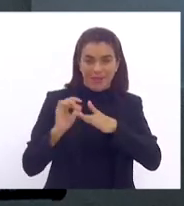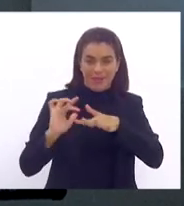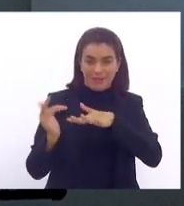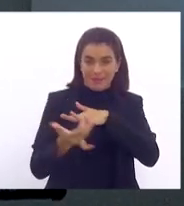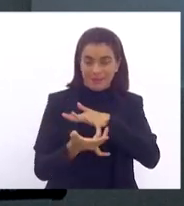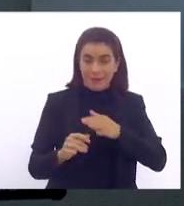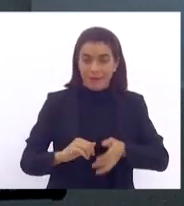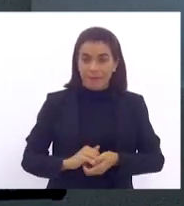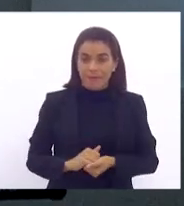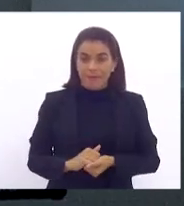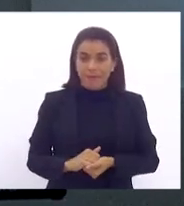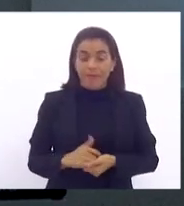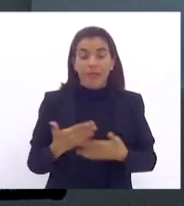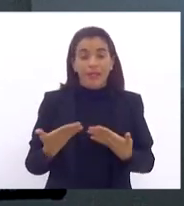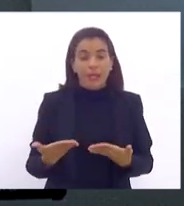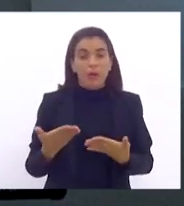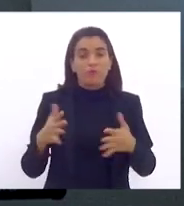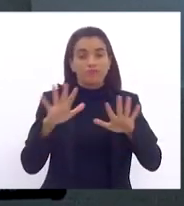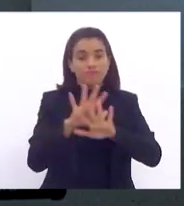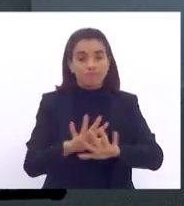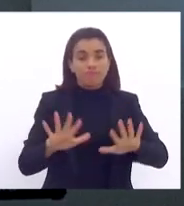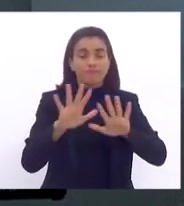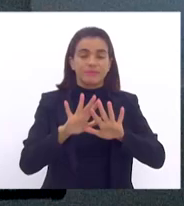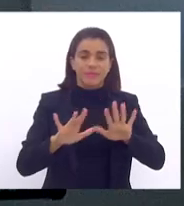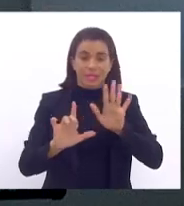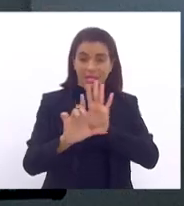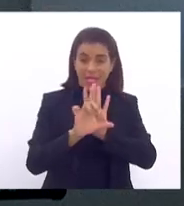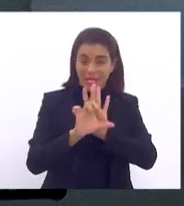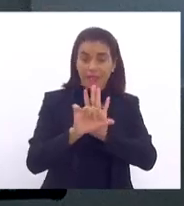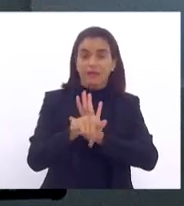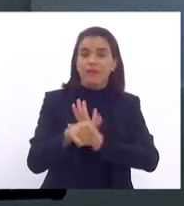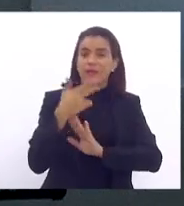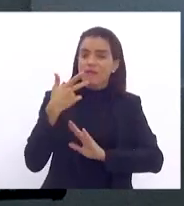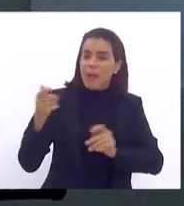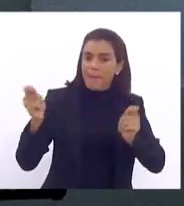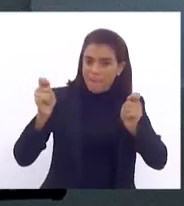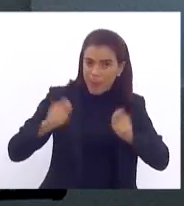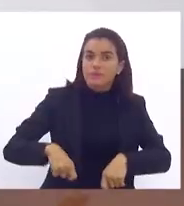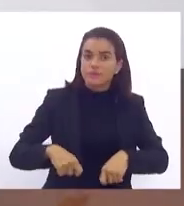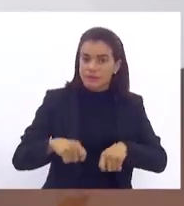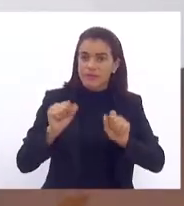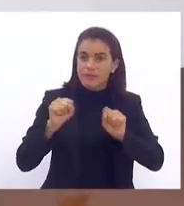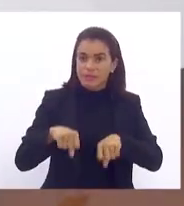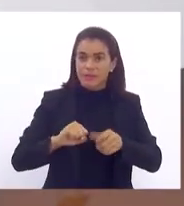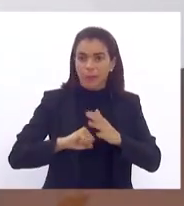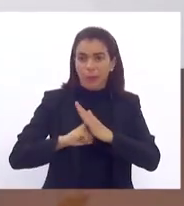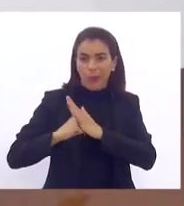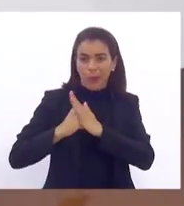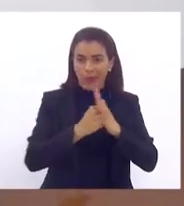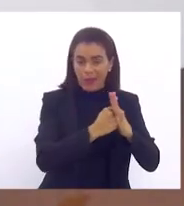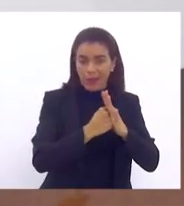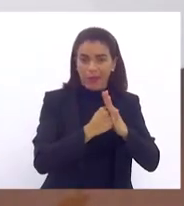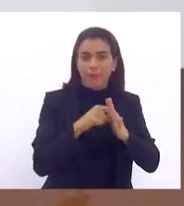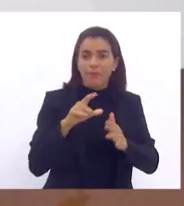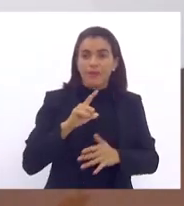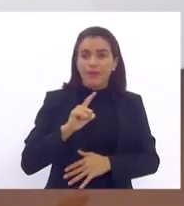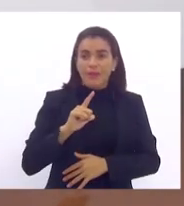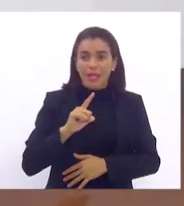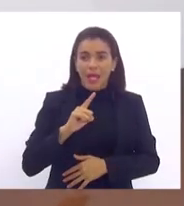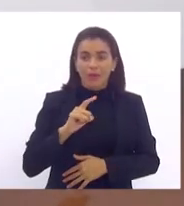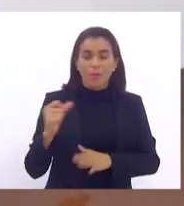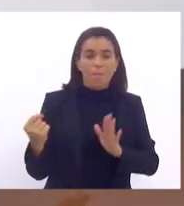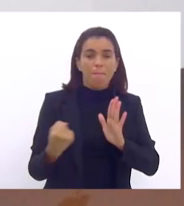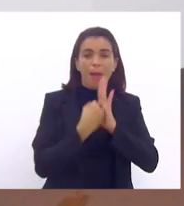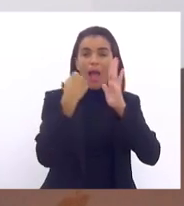previsão eh Legislativa que aparentemente contempla essa possibilidade está logo no no no Marco civil da